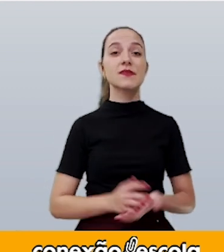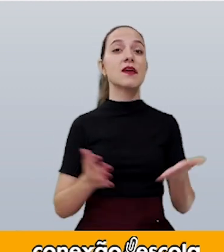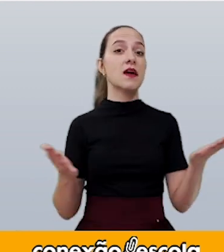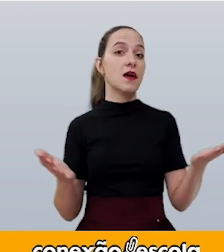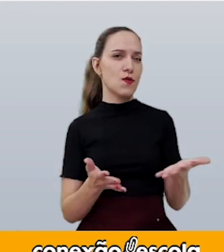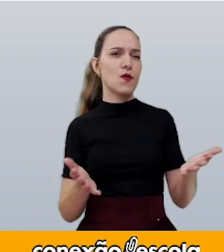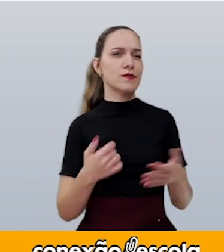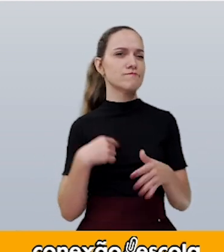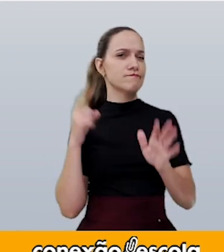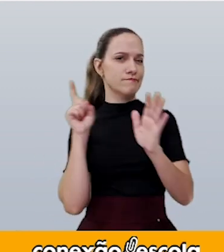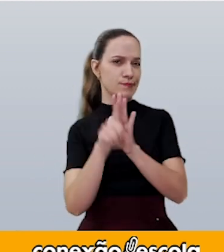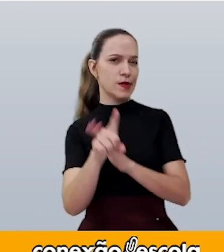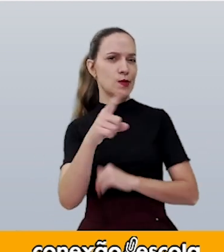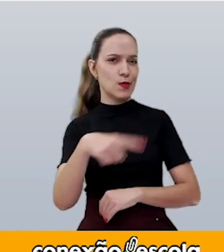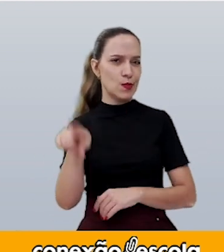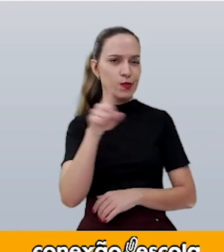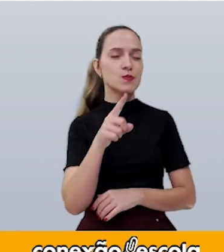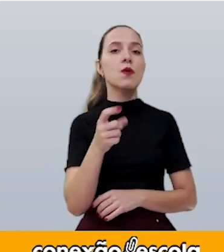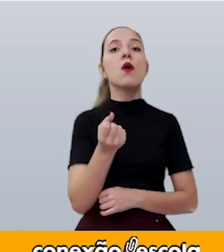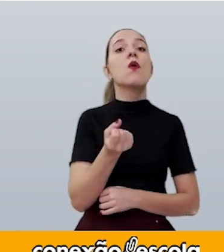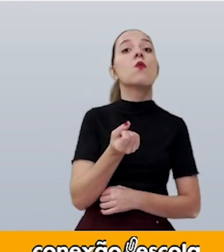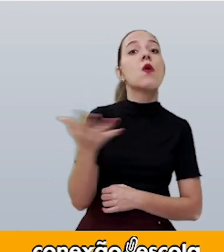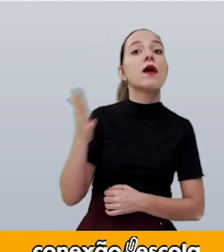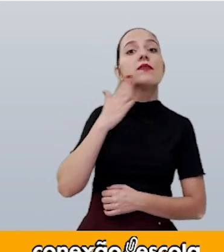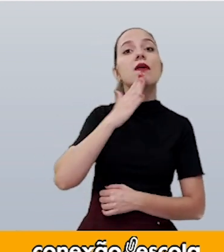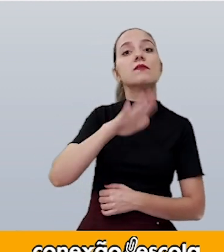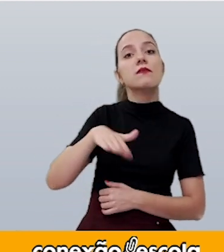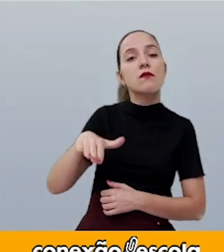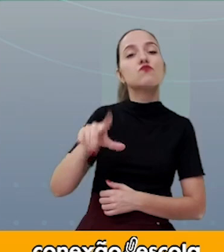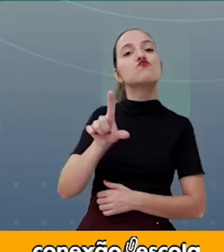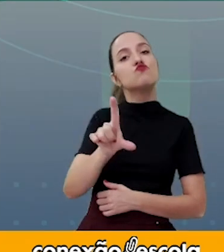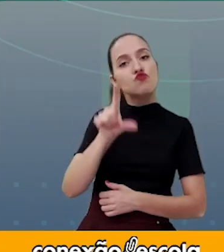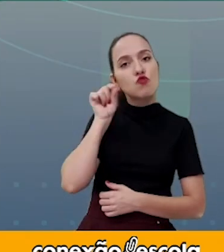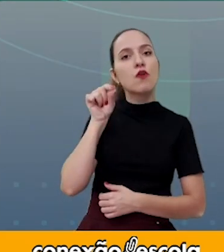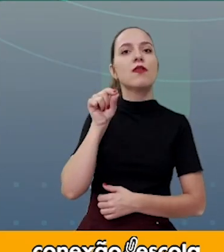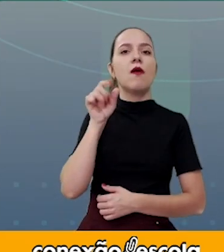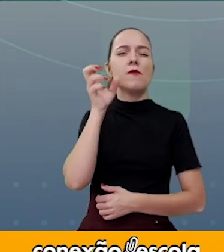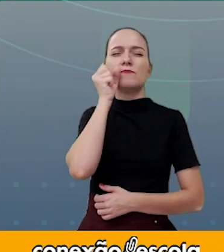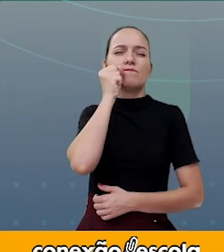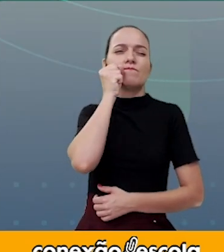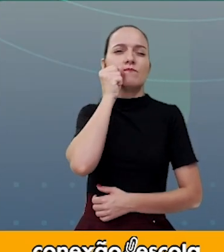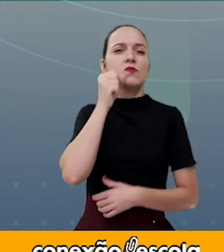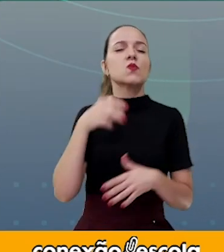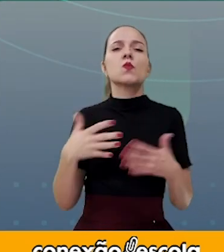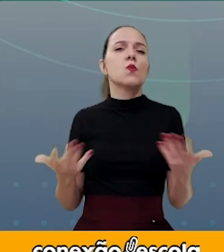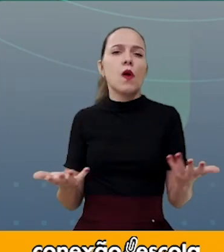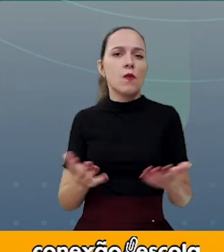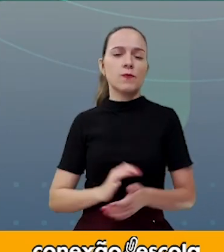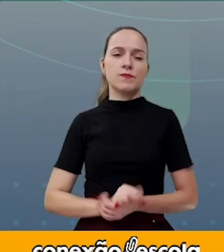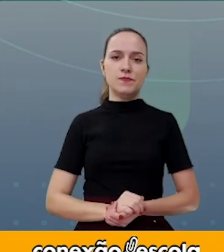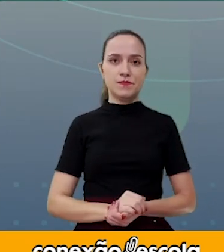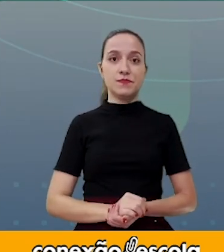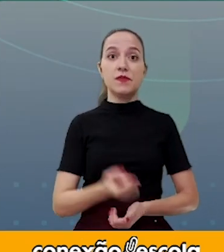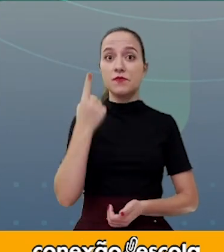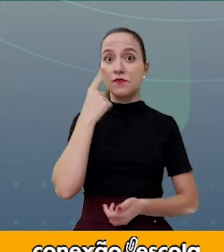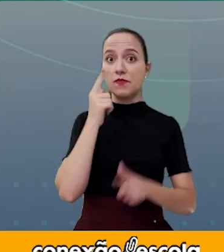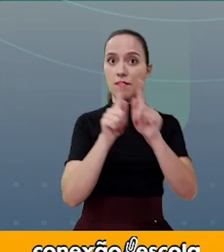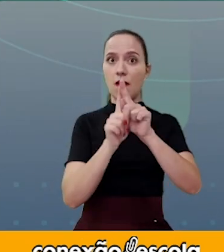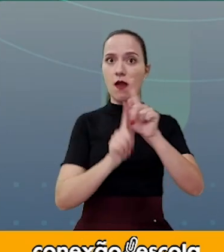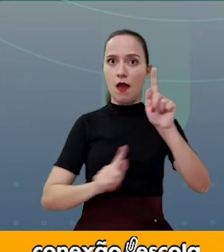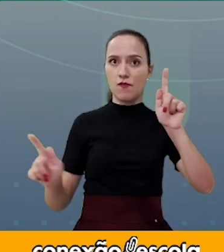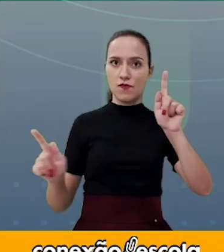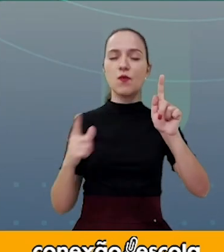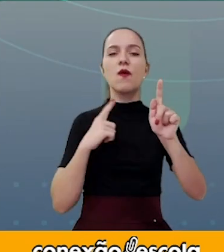Agora eu quero saber quantas crianças escolheram o sabor limão. Pelo gráfico,